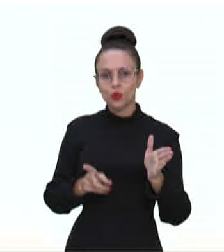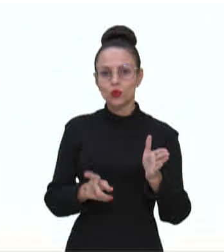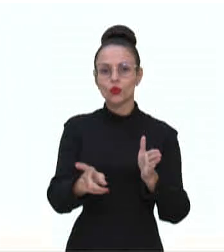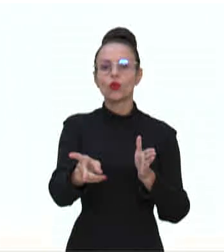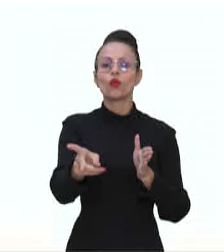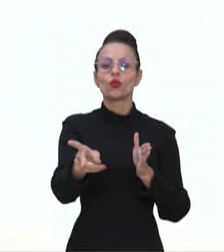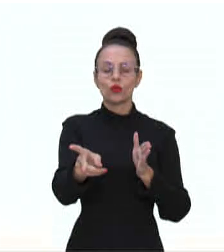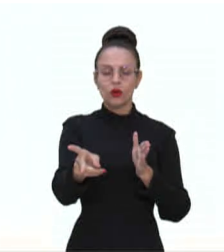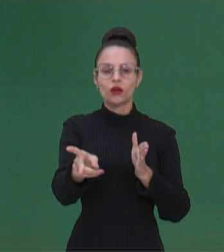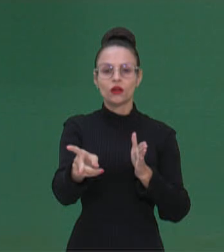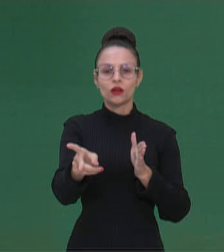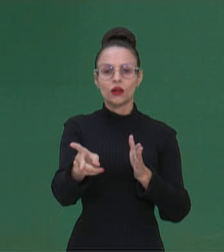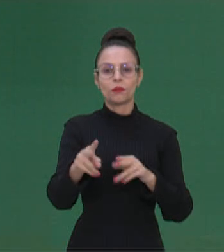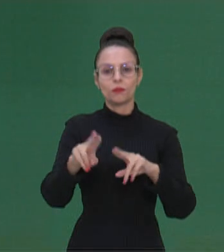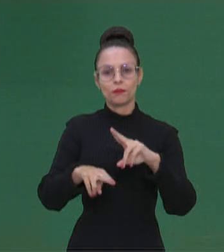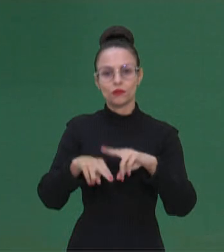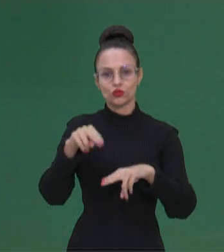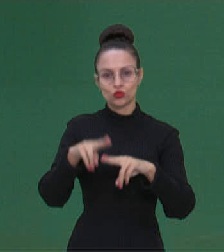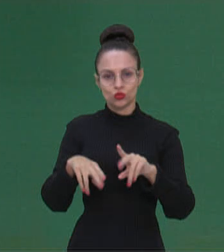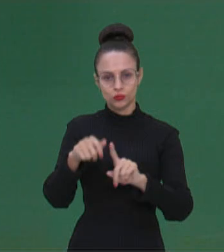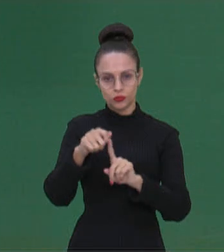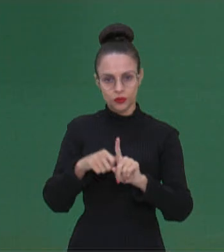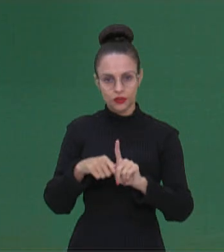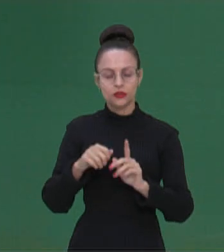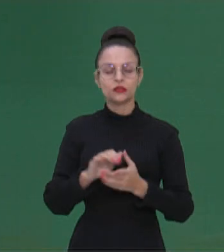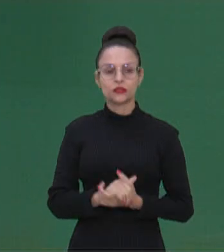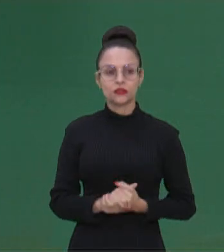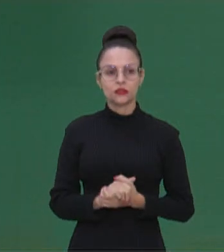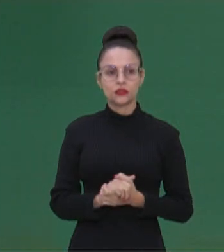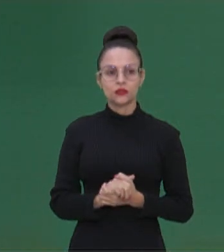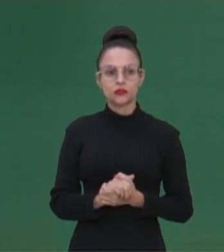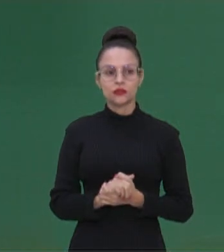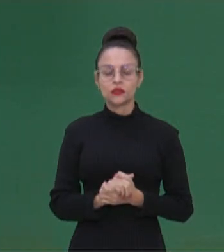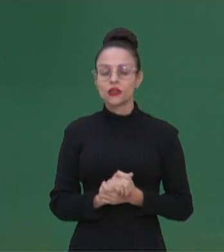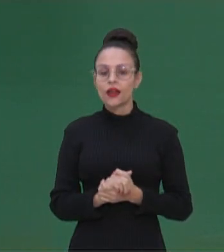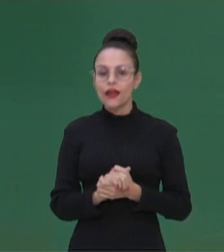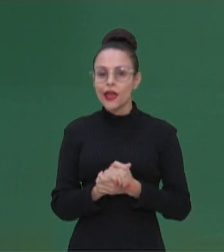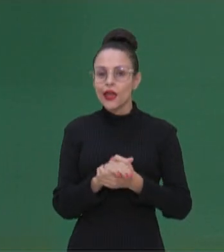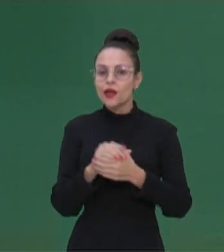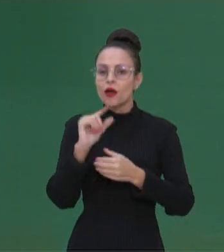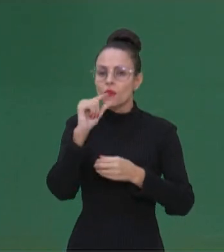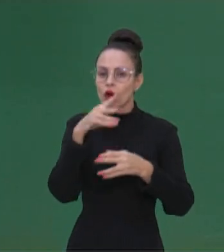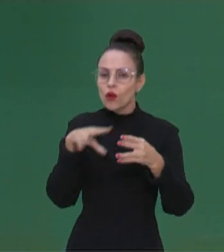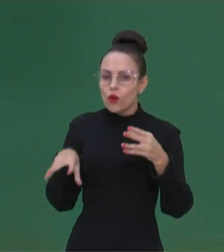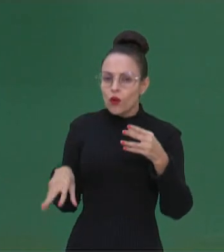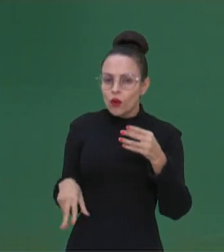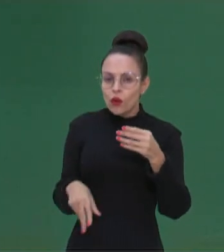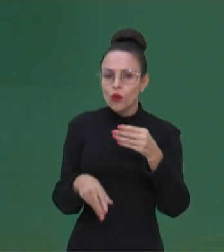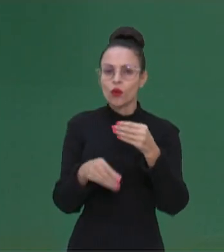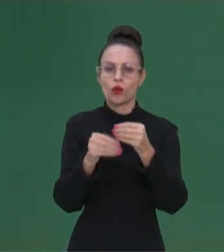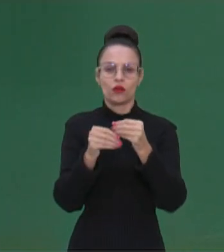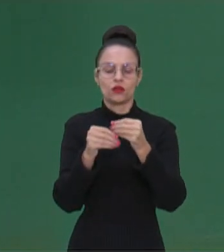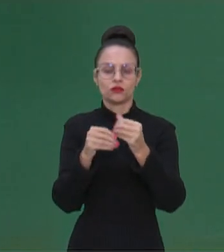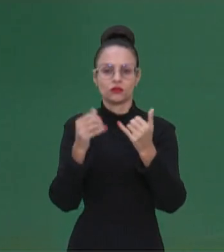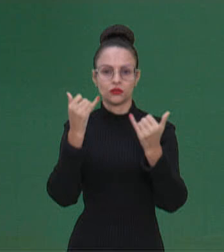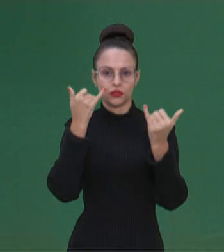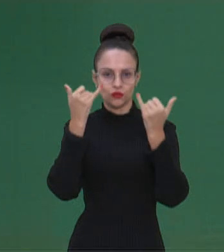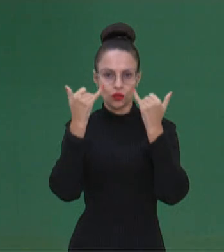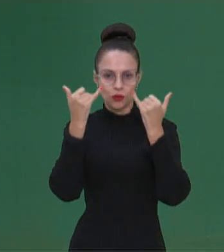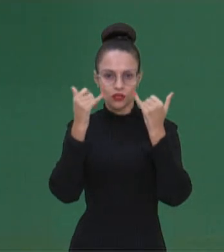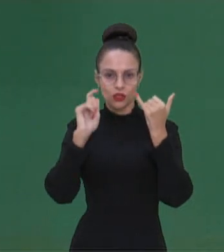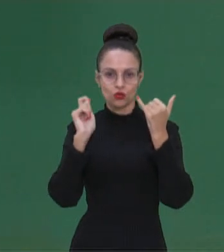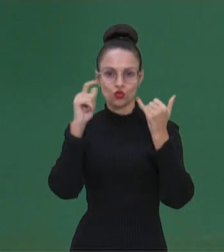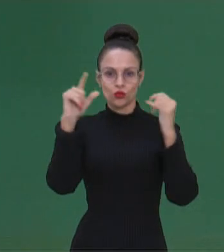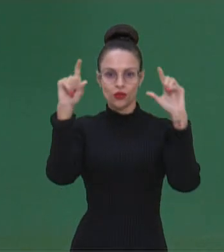continuar em junho, ok? Então, ele dá um pouquinho mais de informações do que tinha